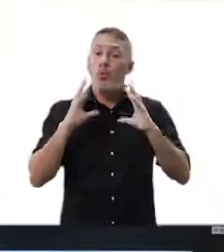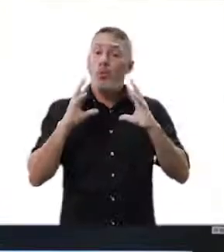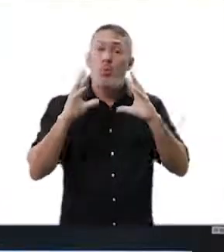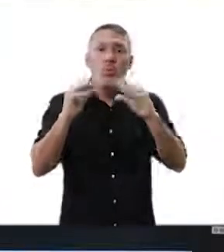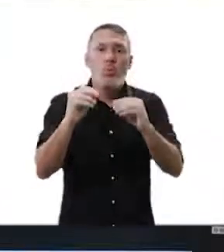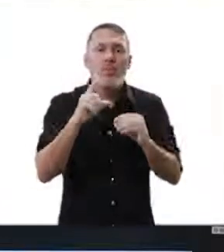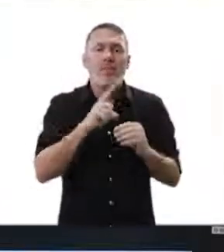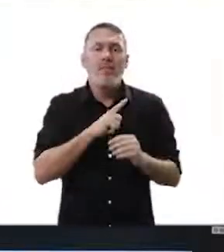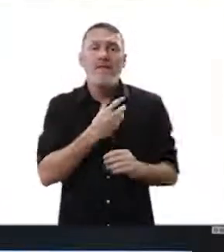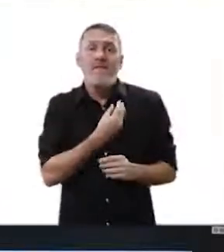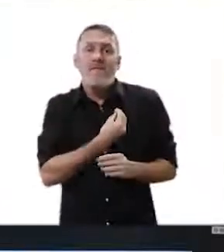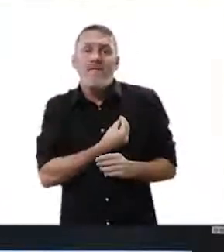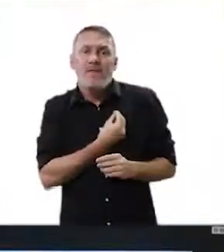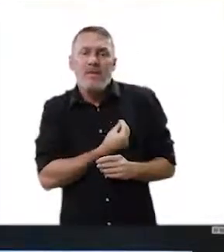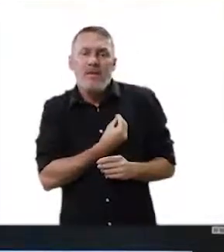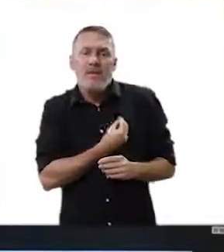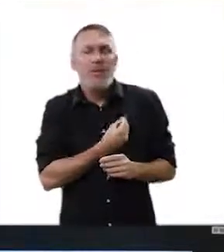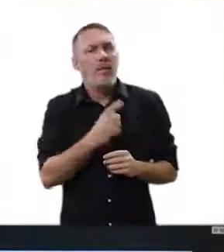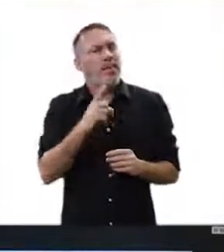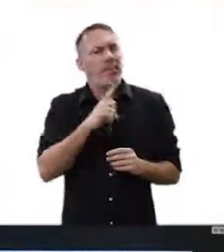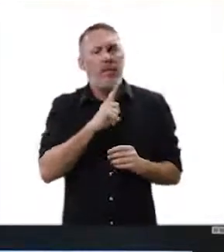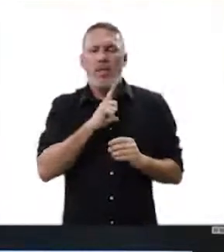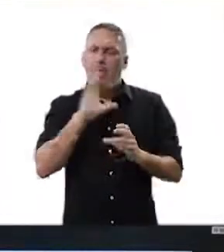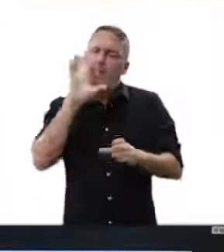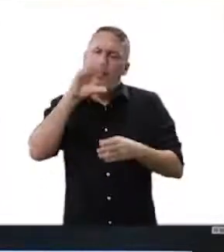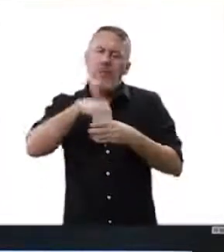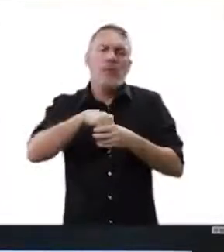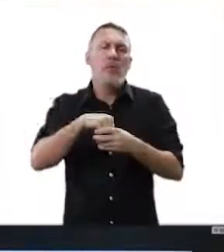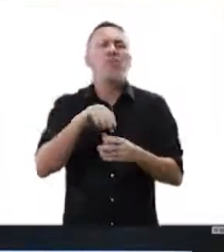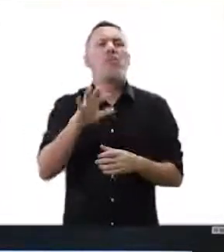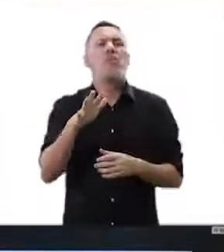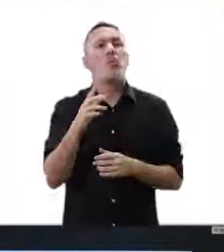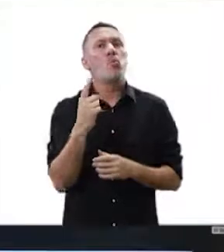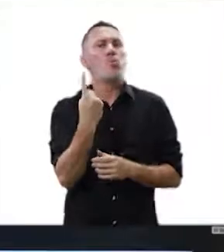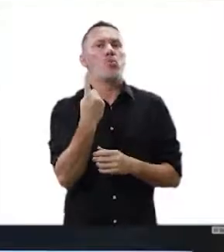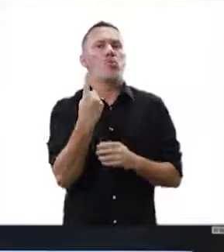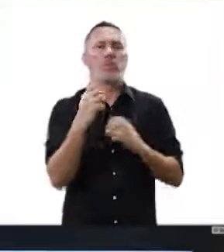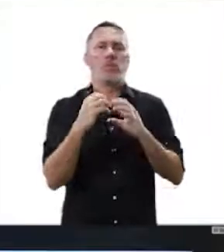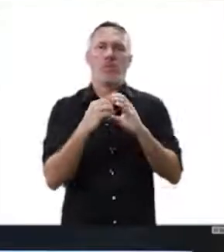menos uma célula. Ou seja, ele vai ser a unidade